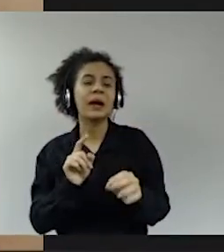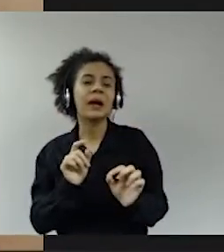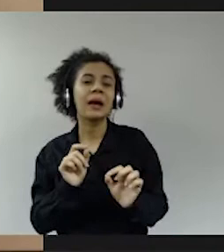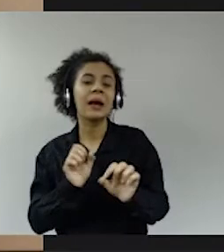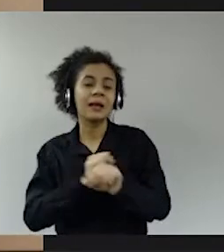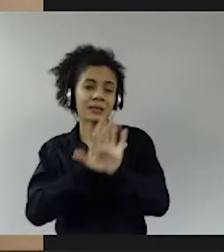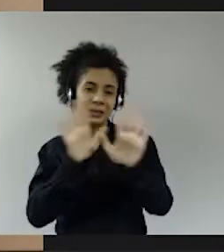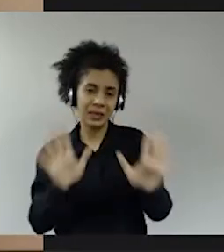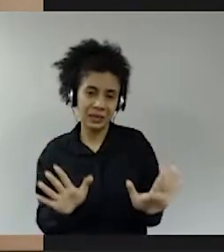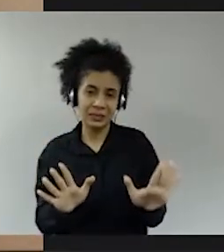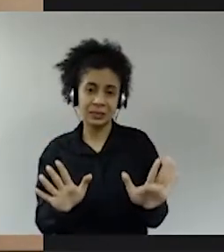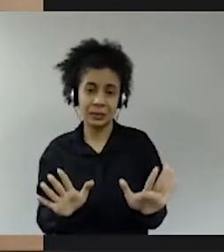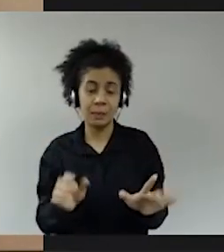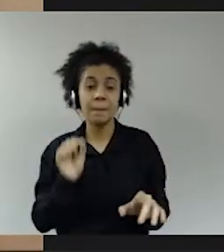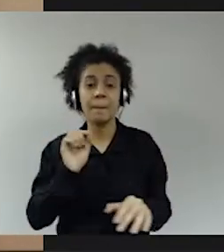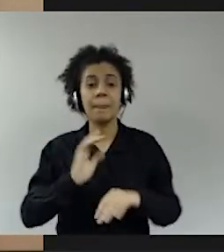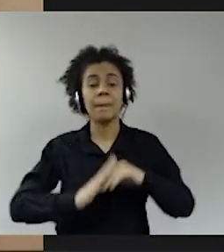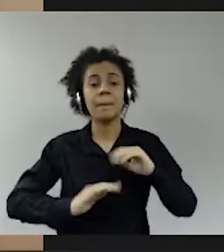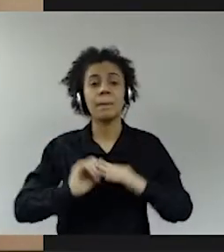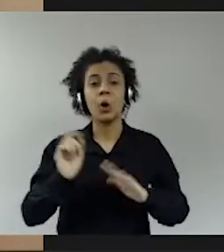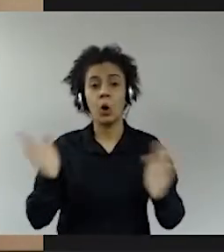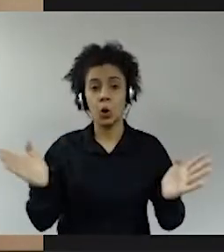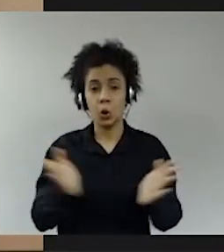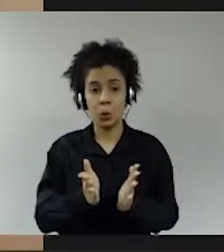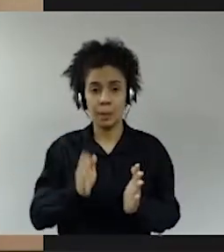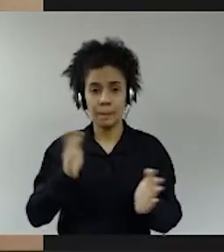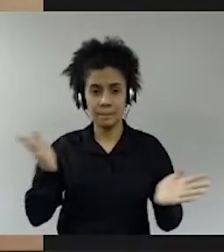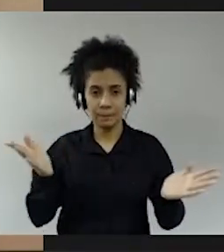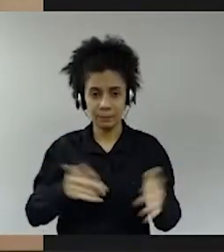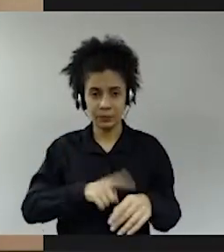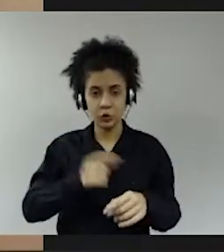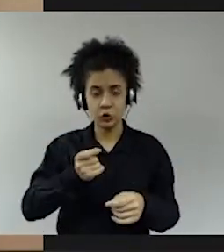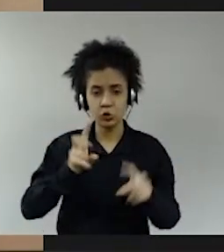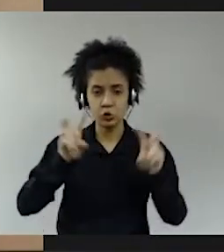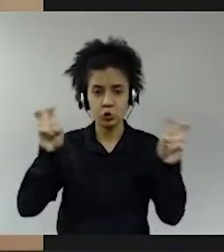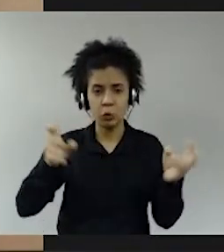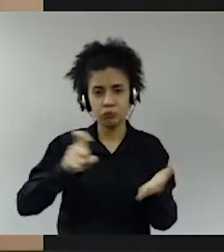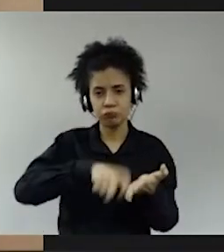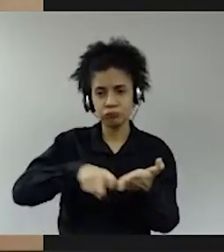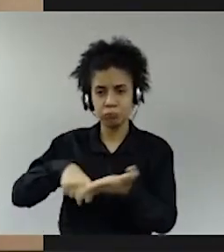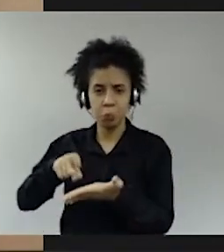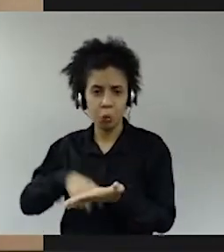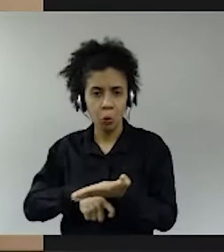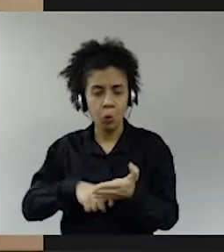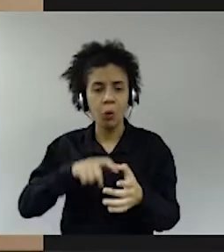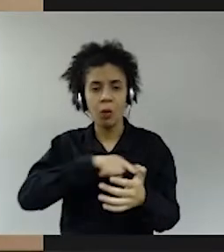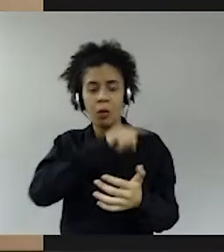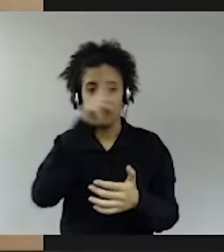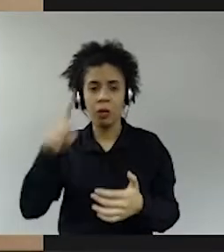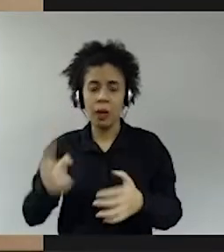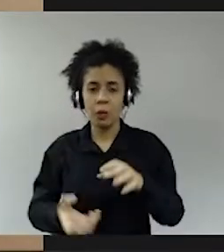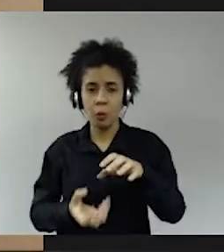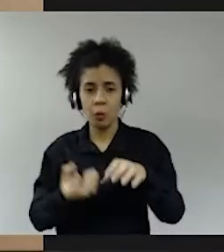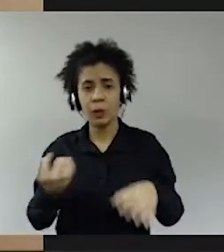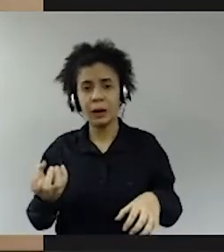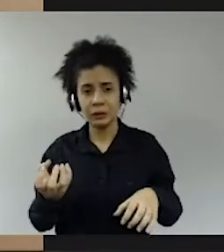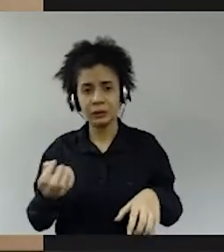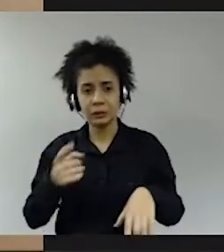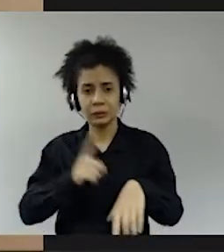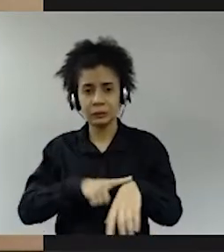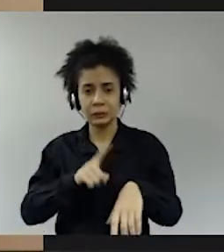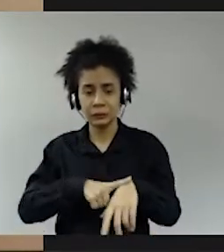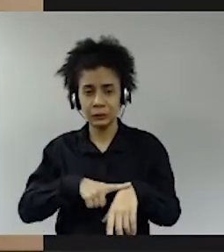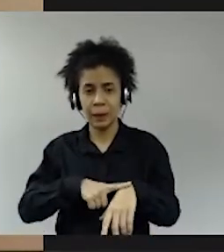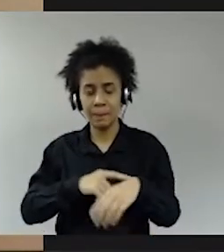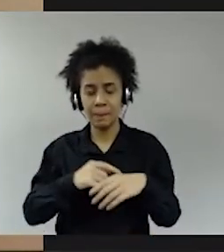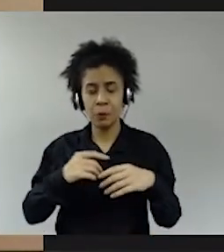de esclarecer. Na parte do hoje, do presente, dos tributos, do que o Congresso Nacional está fazendo nesse período da